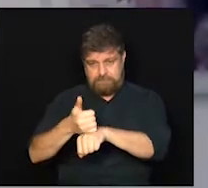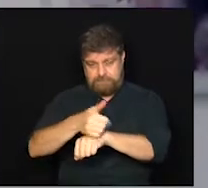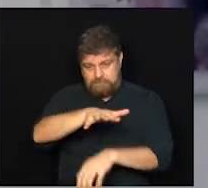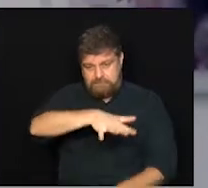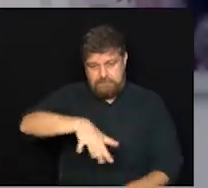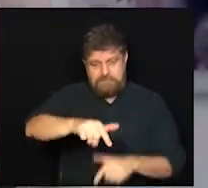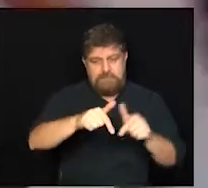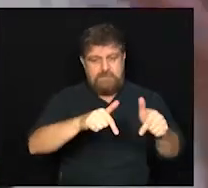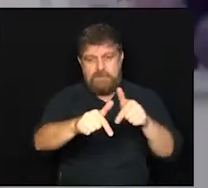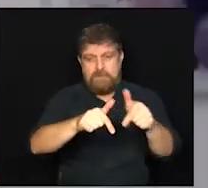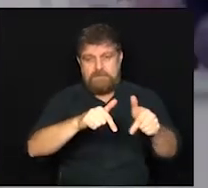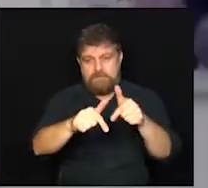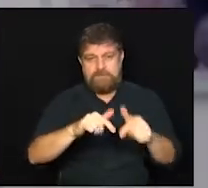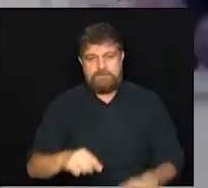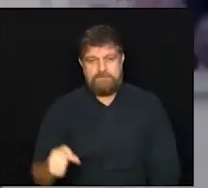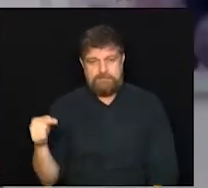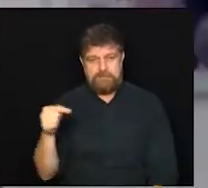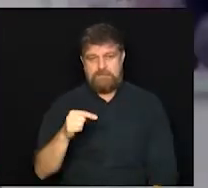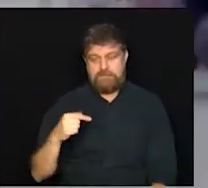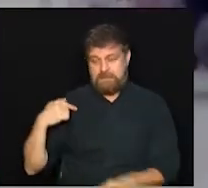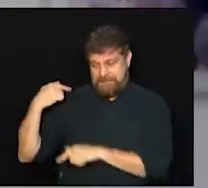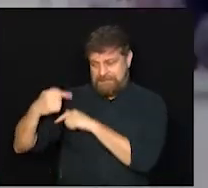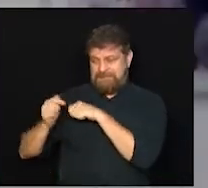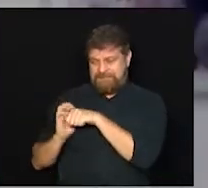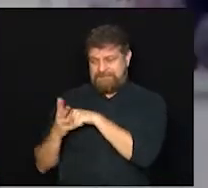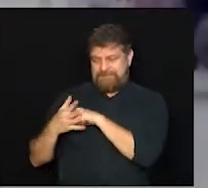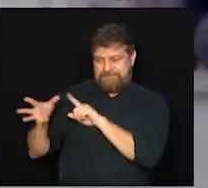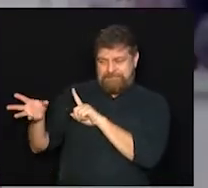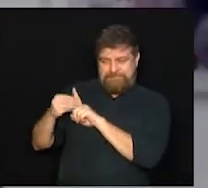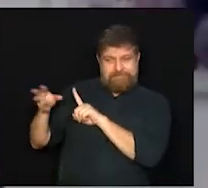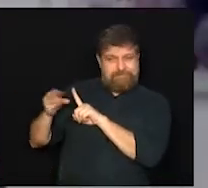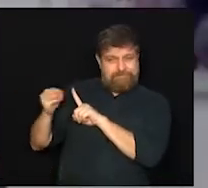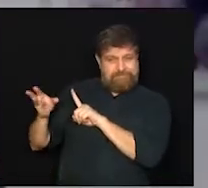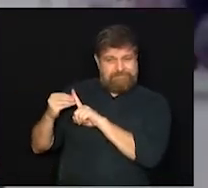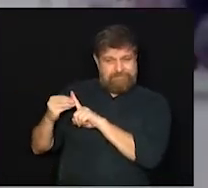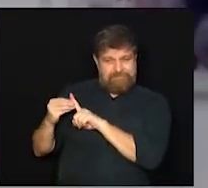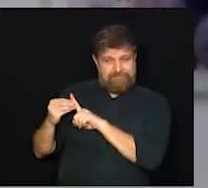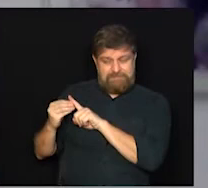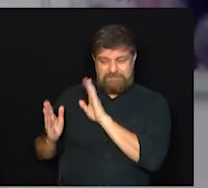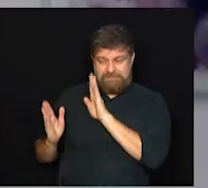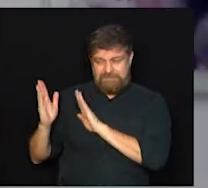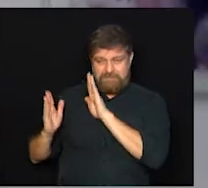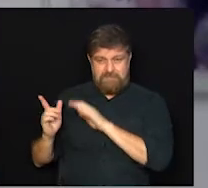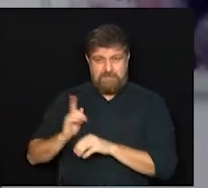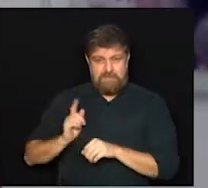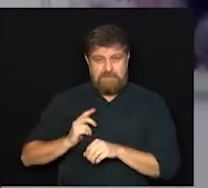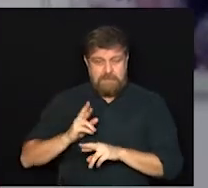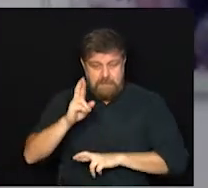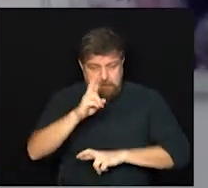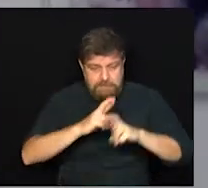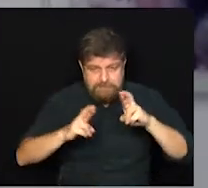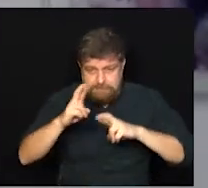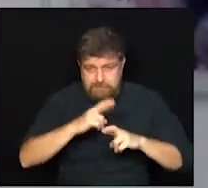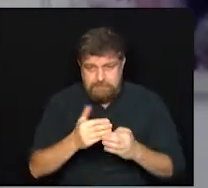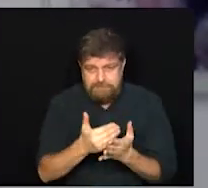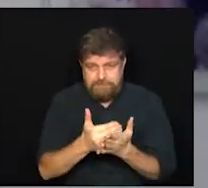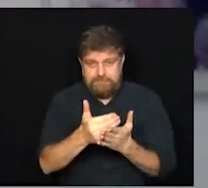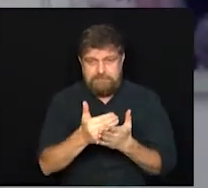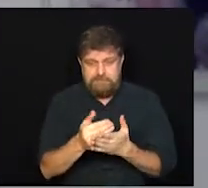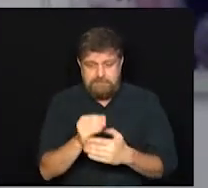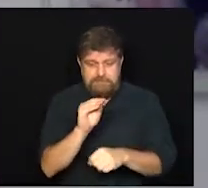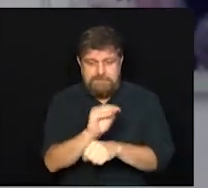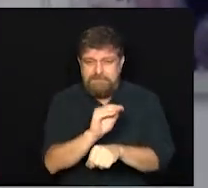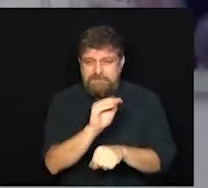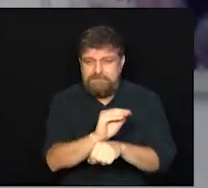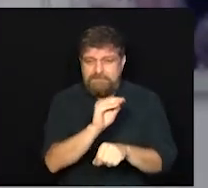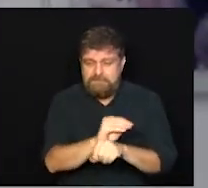mercado, que é essa geração impactada pelo Covid, ela precisará de supervisão nos primeiros tempos, assim, mais próximos, nos